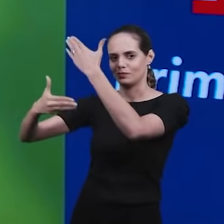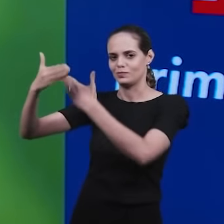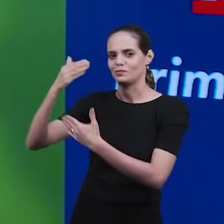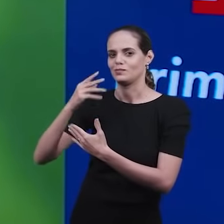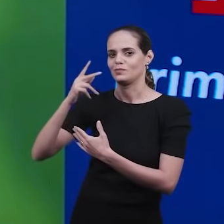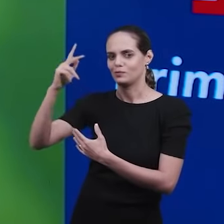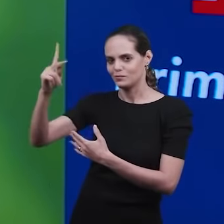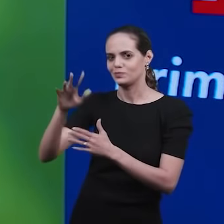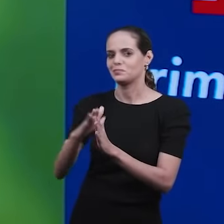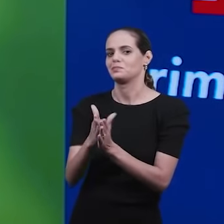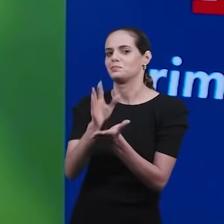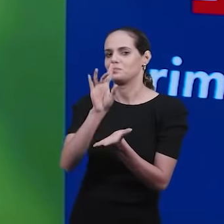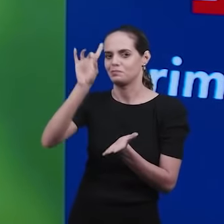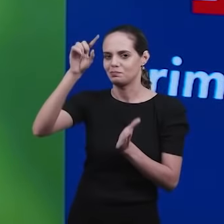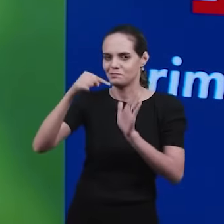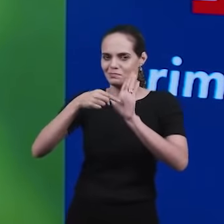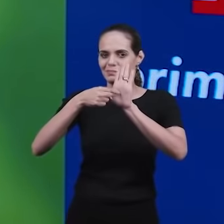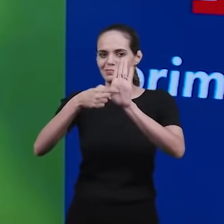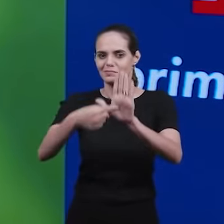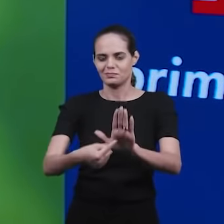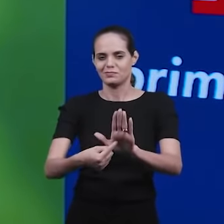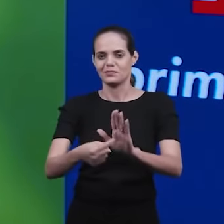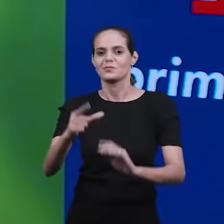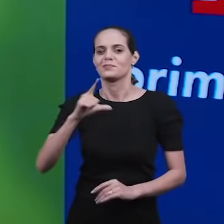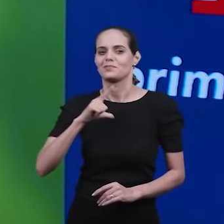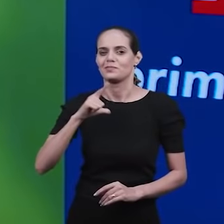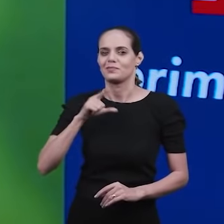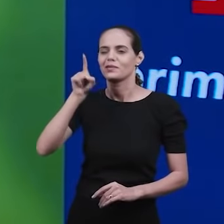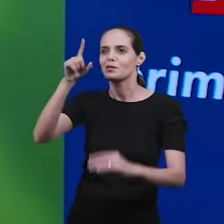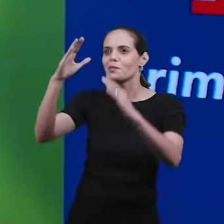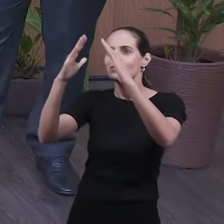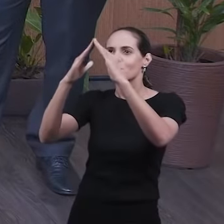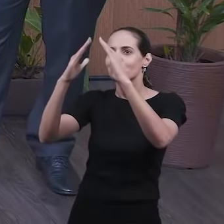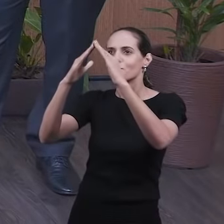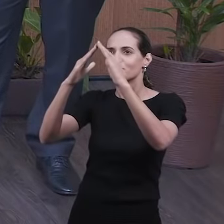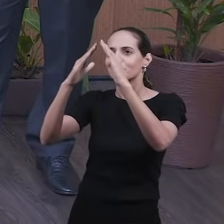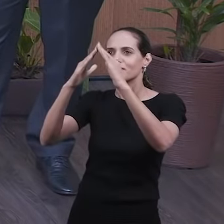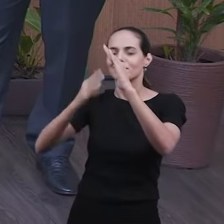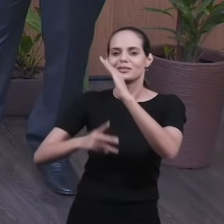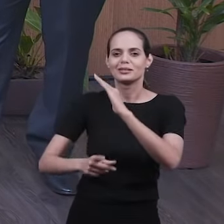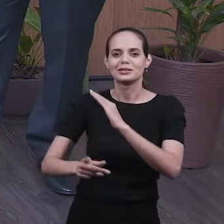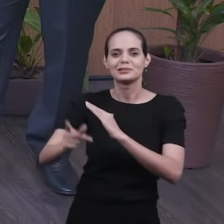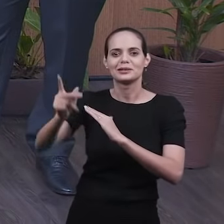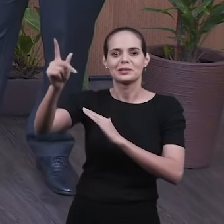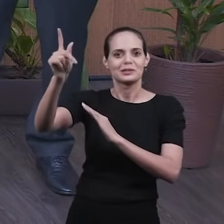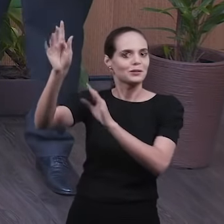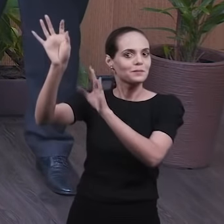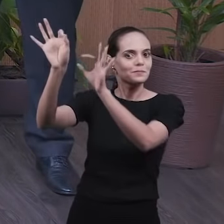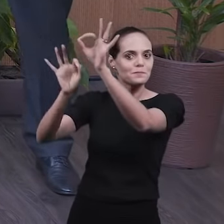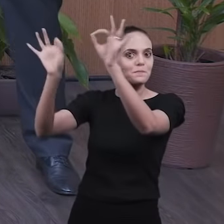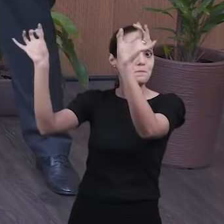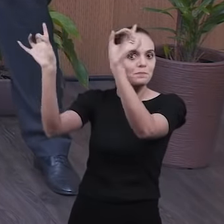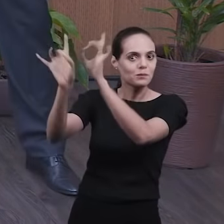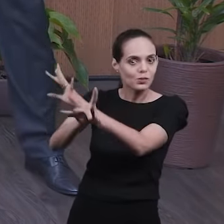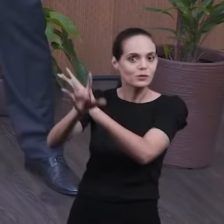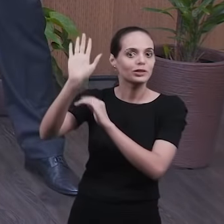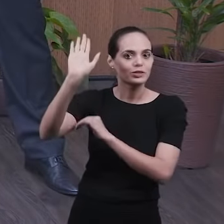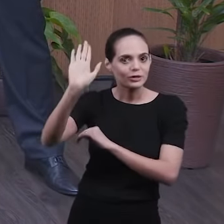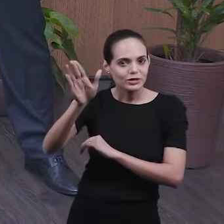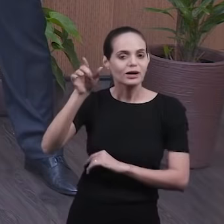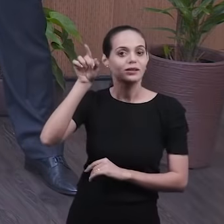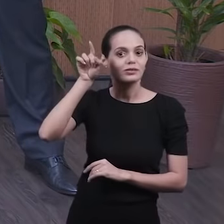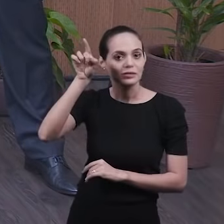Bíblia que há uma morada eterna. Preparada. E essa